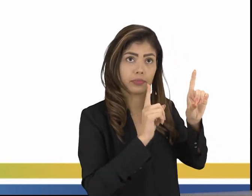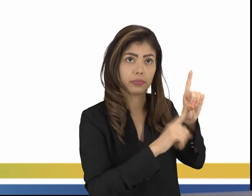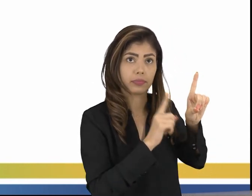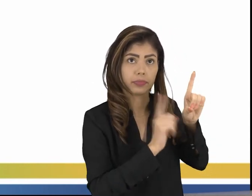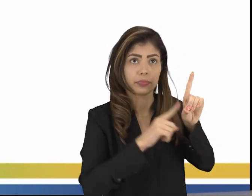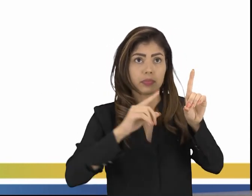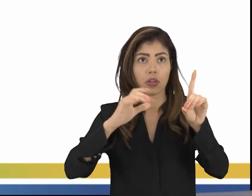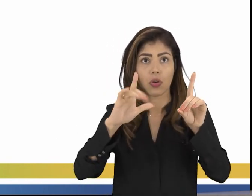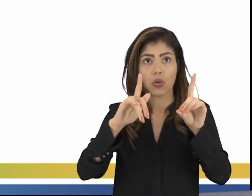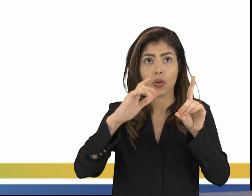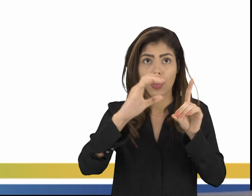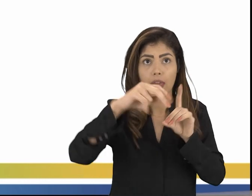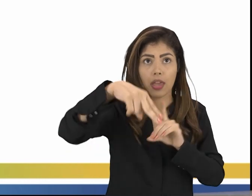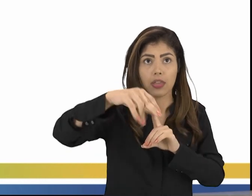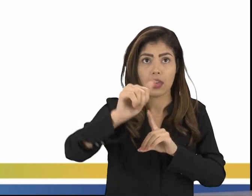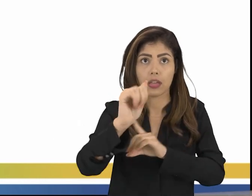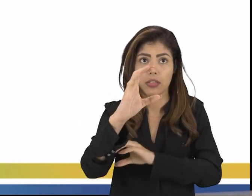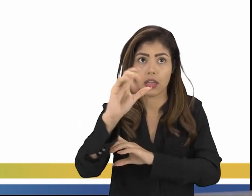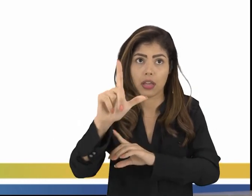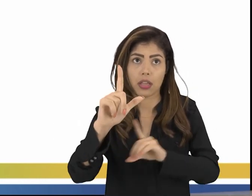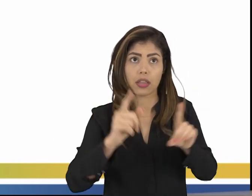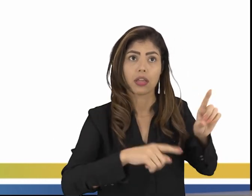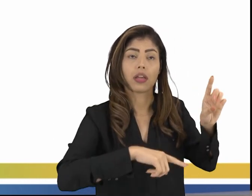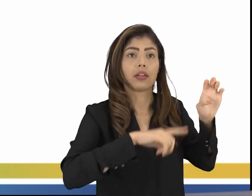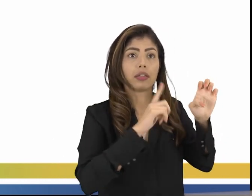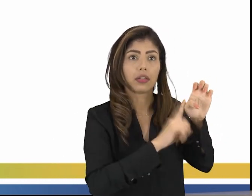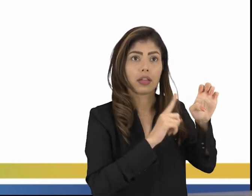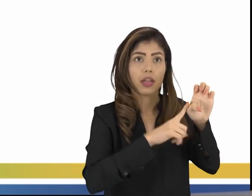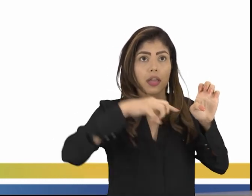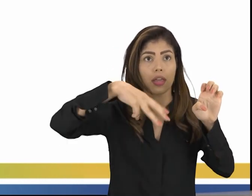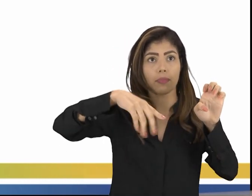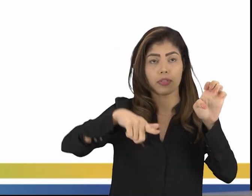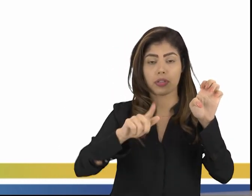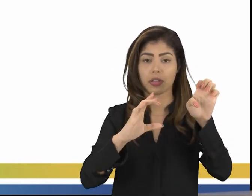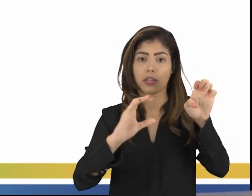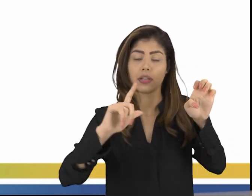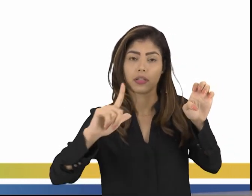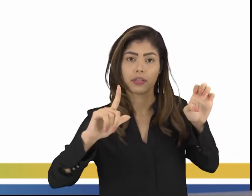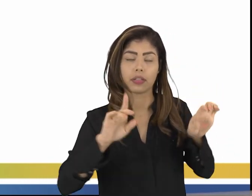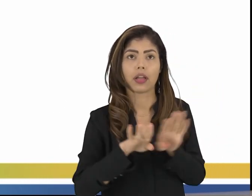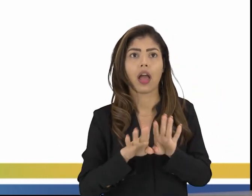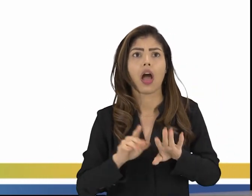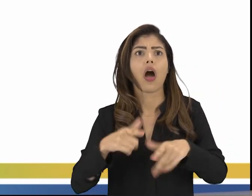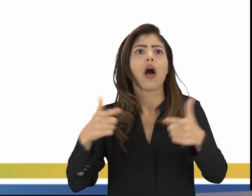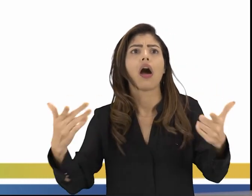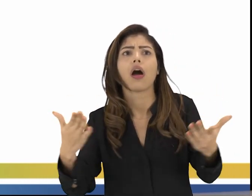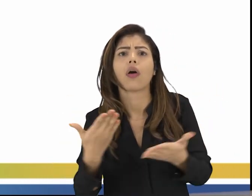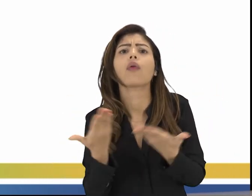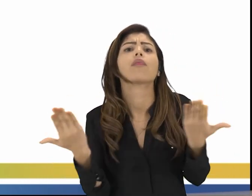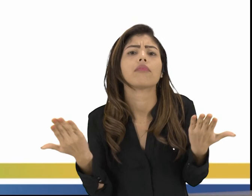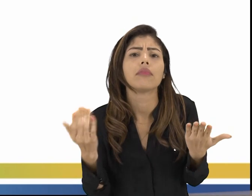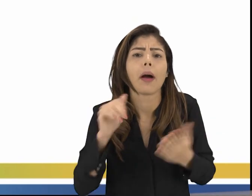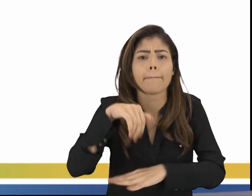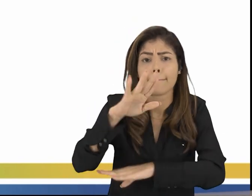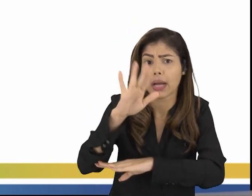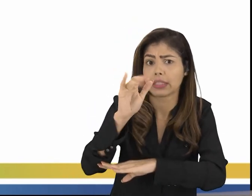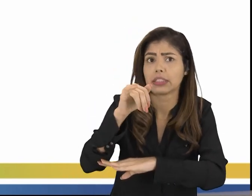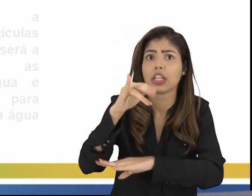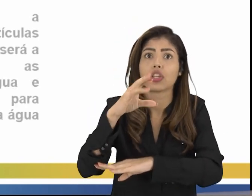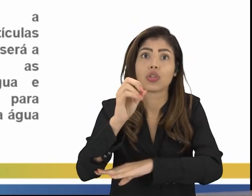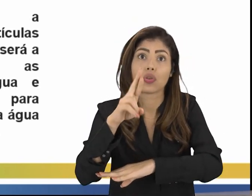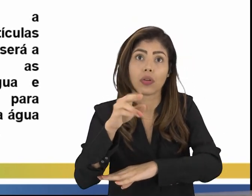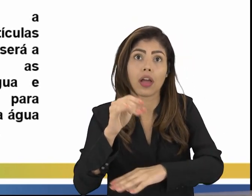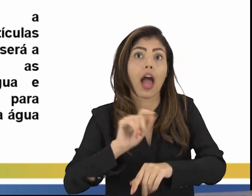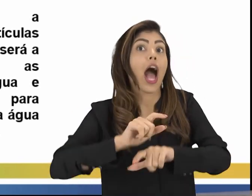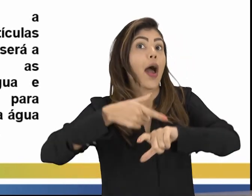de sódio e na letra E nós temos o cloreto de magnésio. Então, o cloreto de magnésio tem mais íons presentes. Então, nesse caso